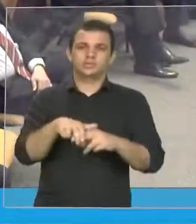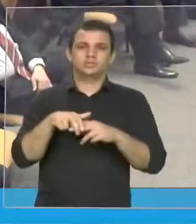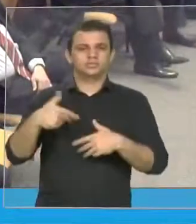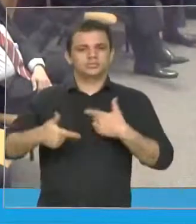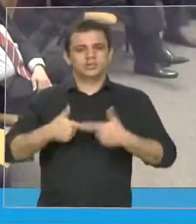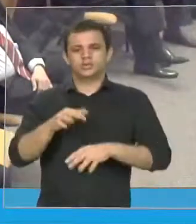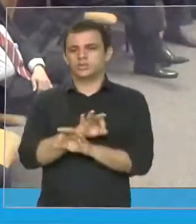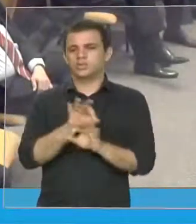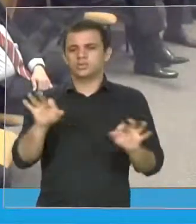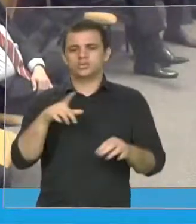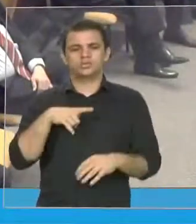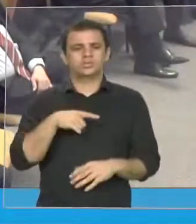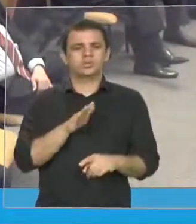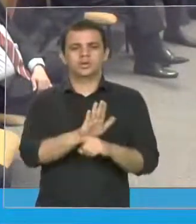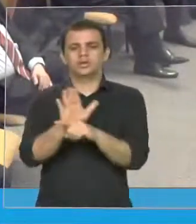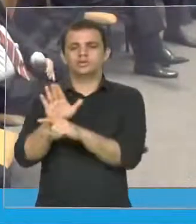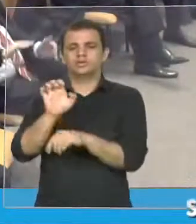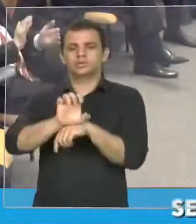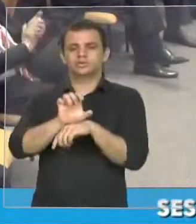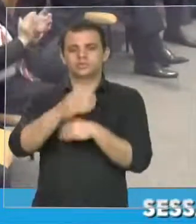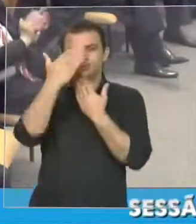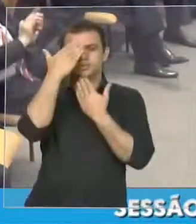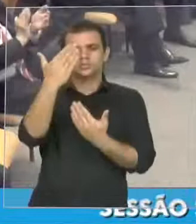tem feito pelo nosso Estado. Muito obrigado.